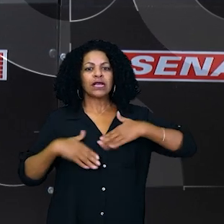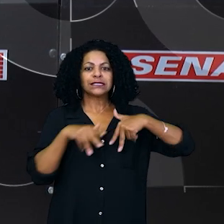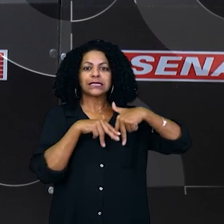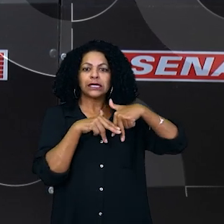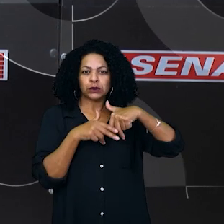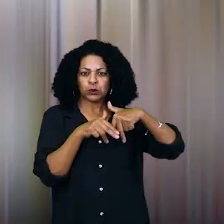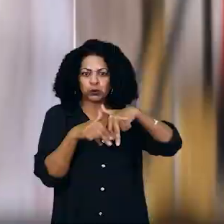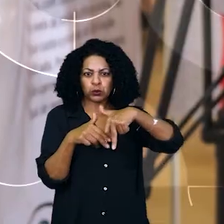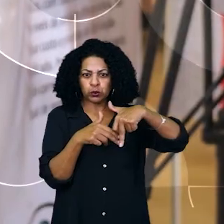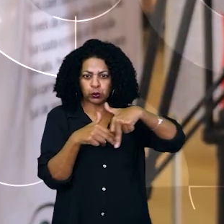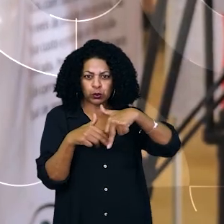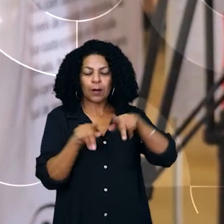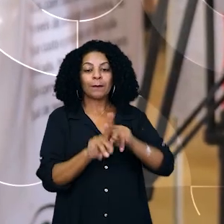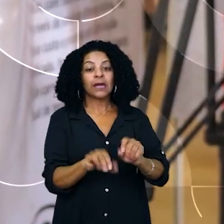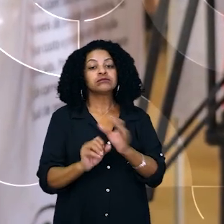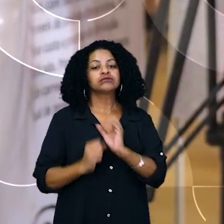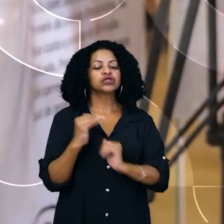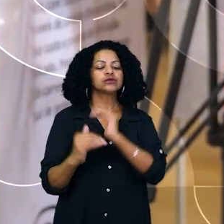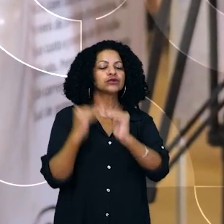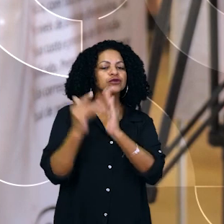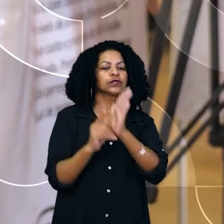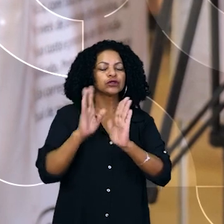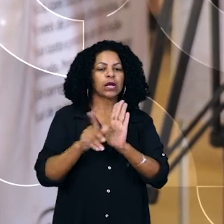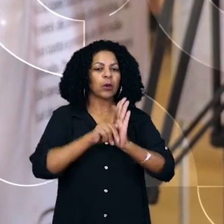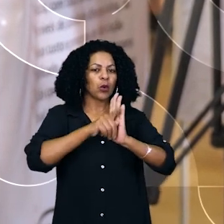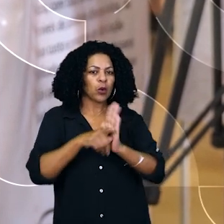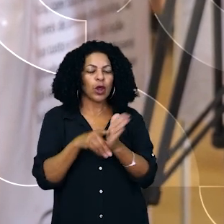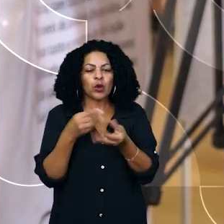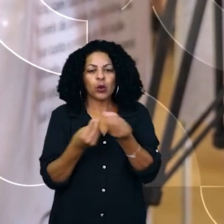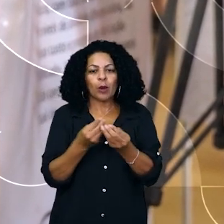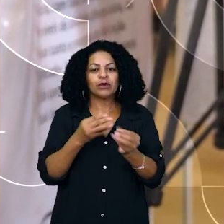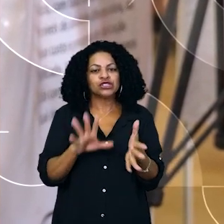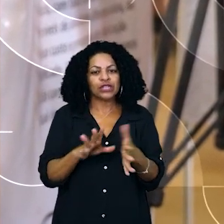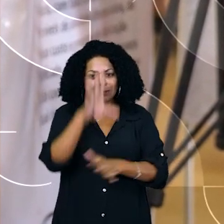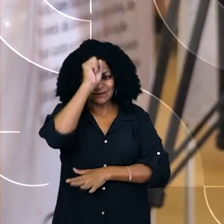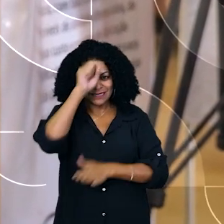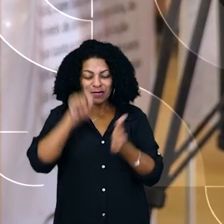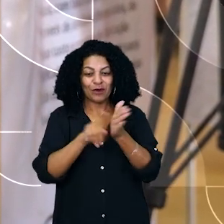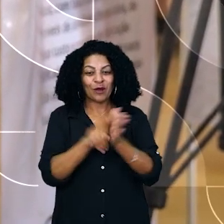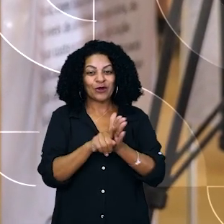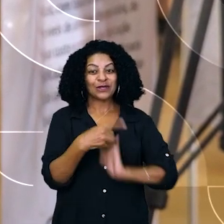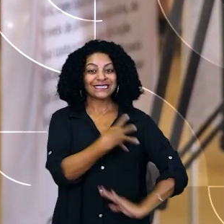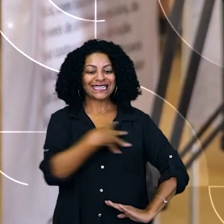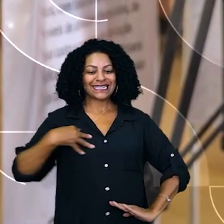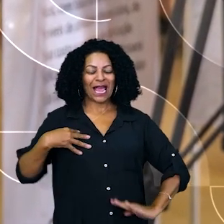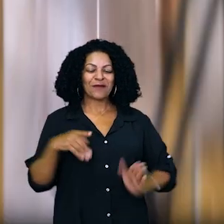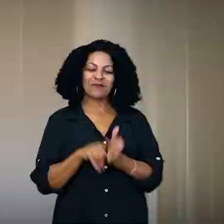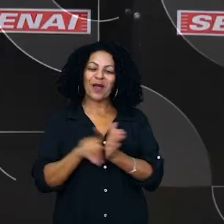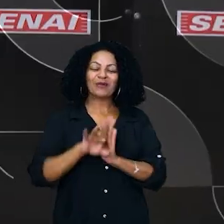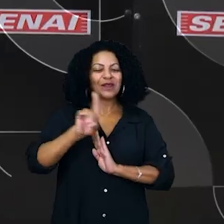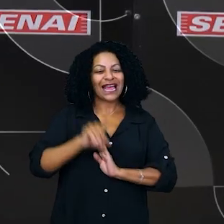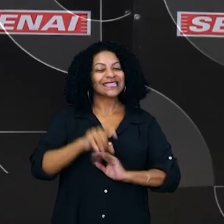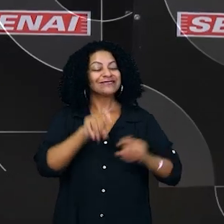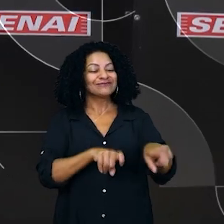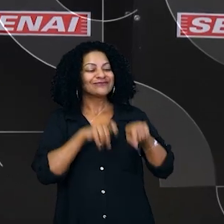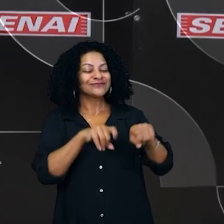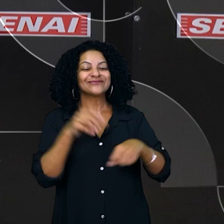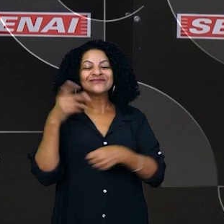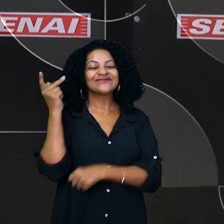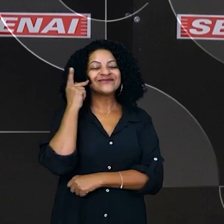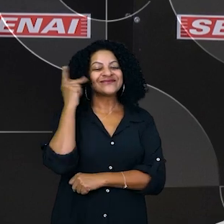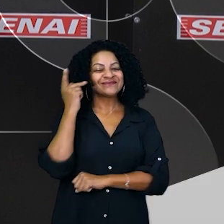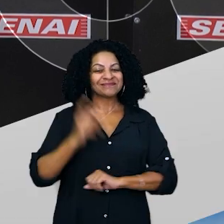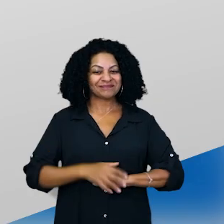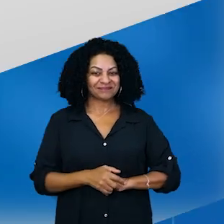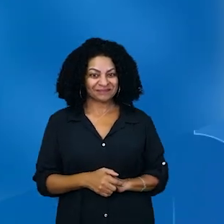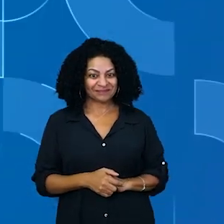deficiência física. O projeto foi desenvolvido pelo Serviço Nacional de Aprendizagem Industrial, SENAI, de Itu, no interior de